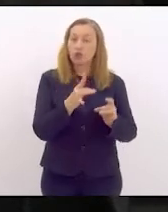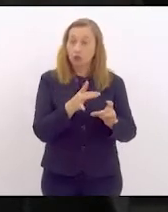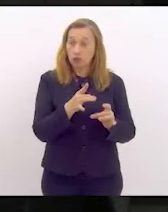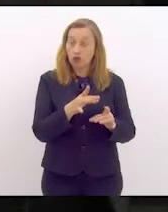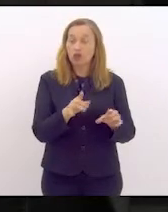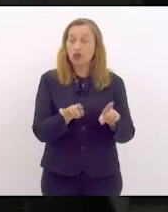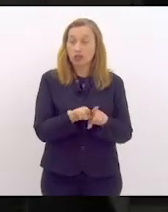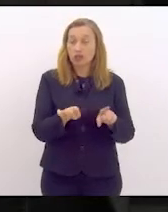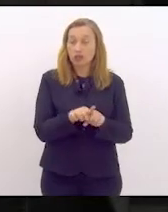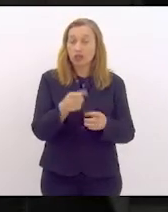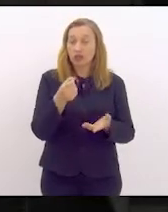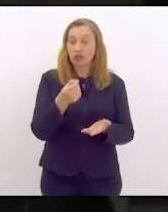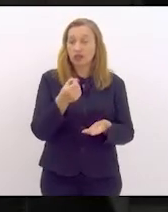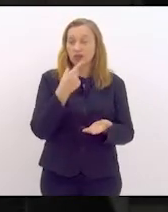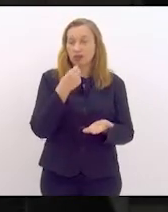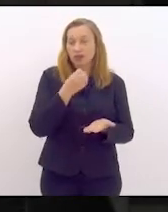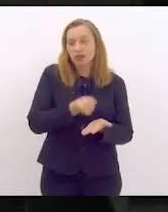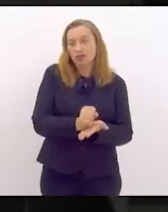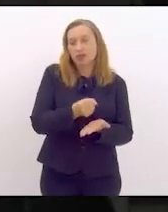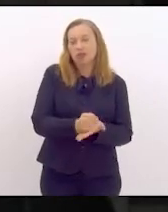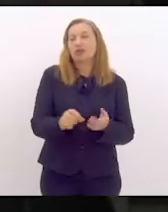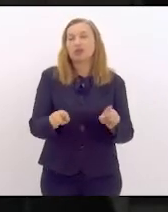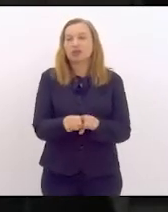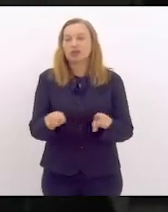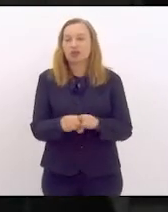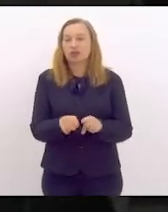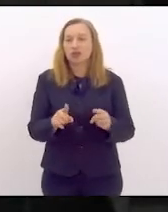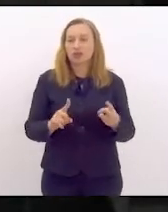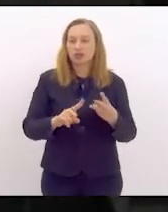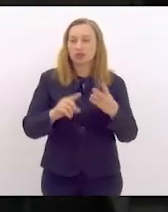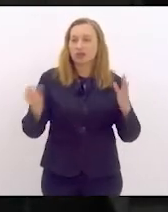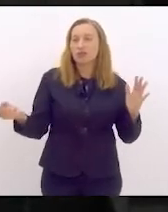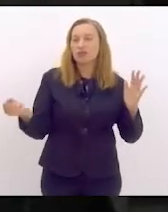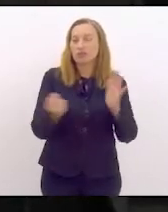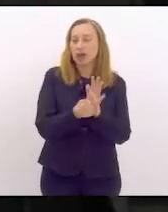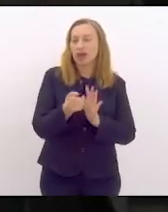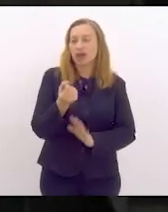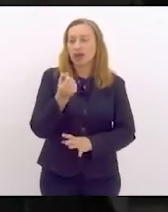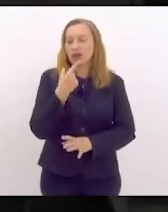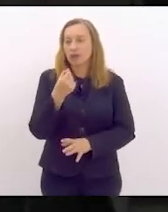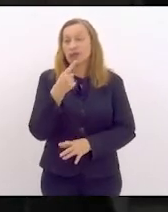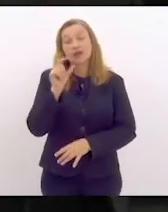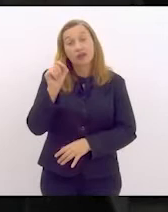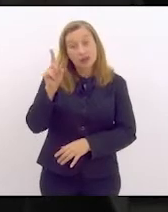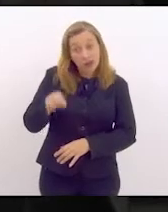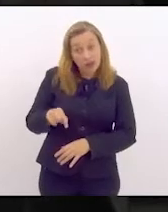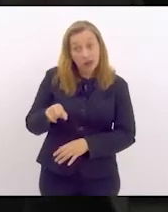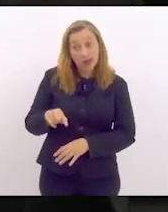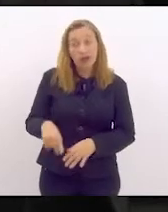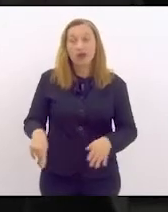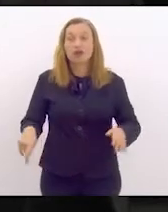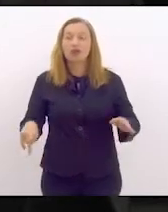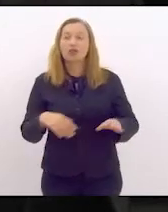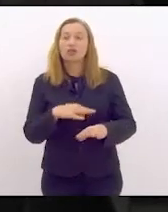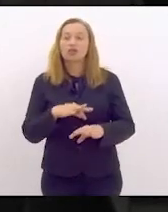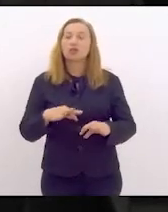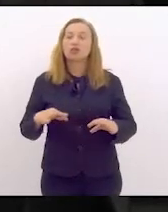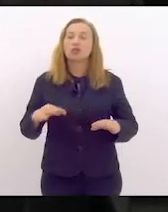nas farmácias. E há o medicamento de marca, que é de todos os mais